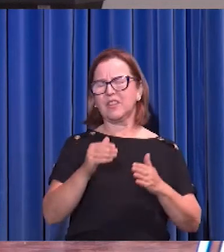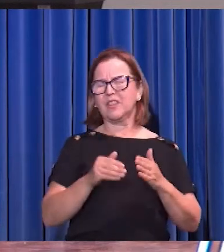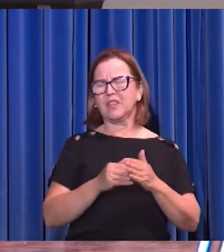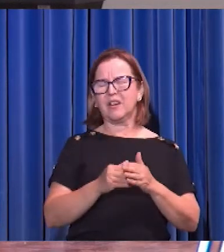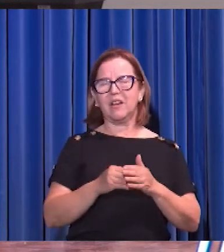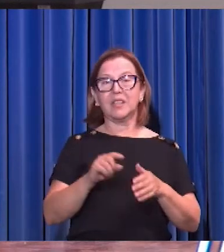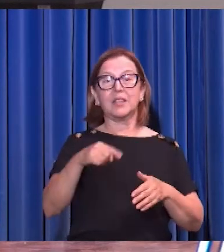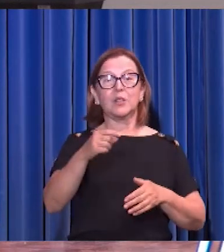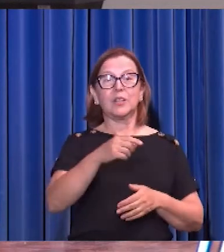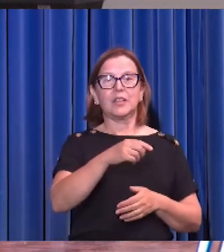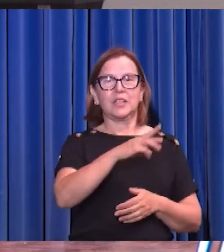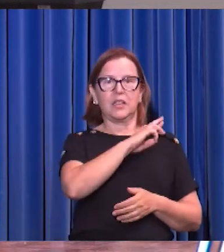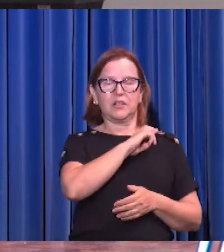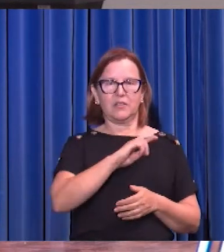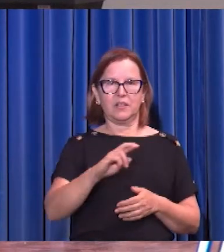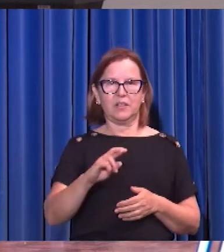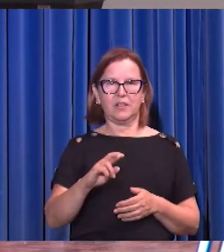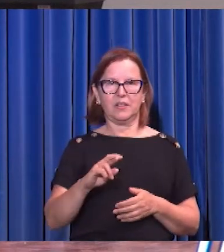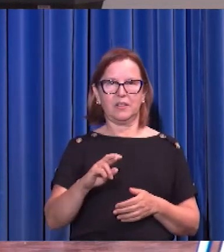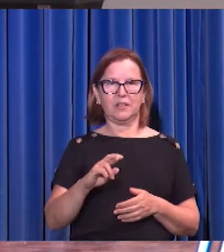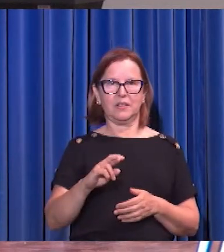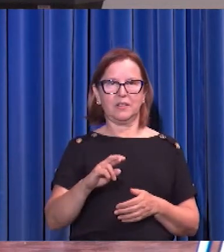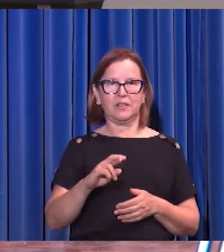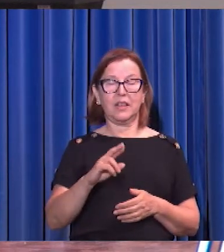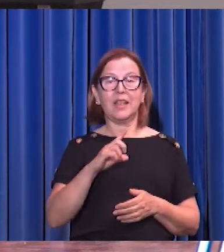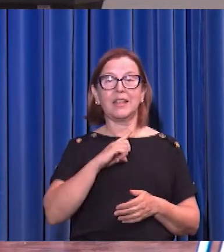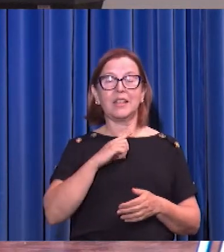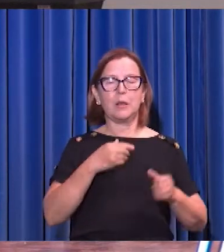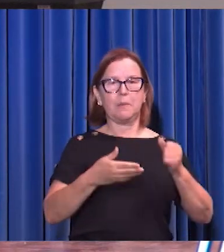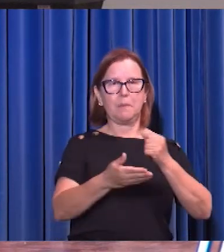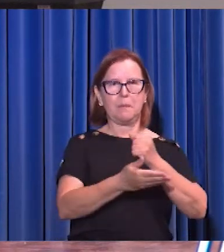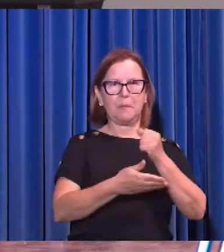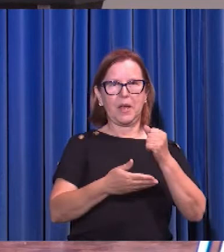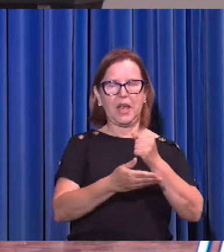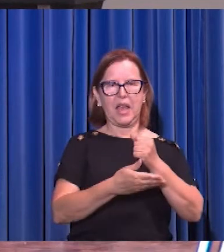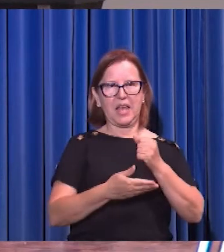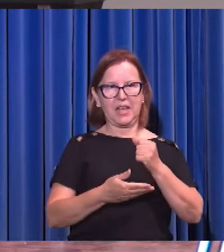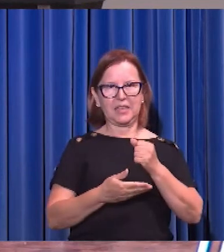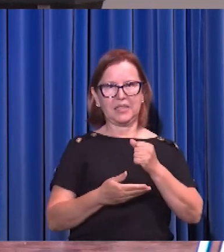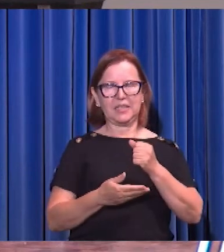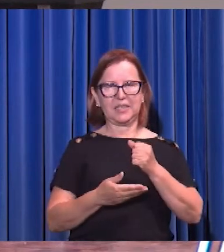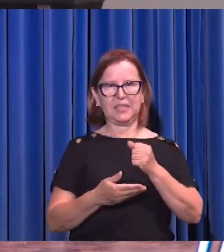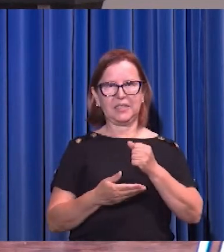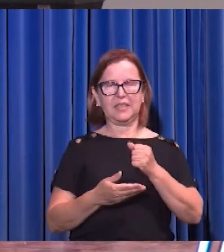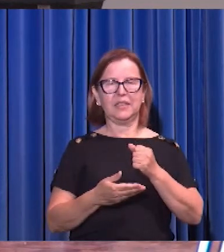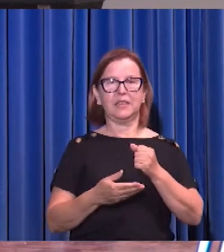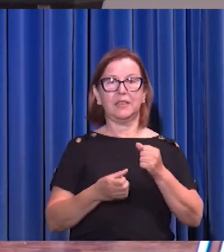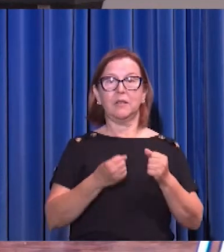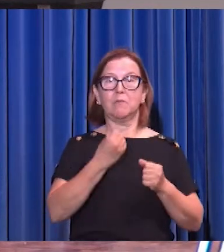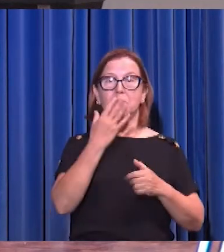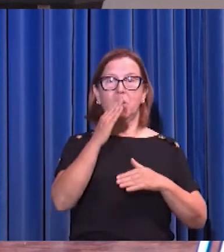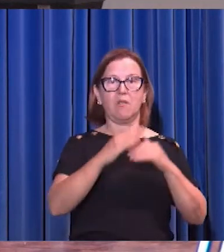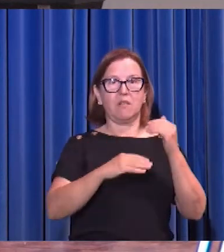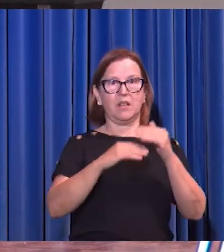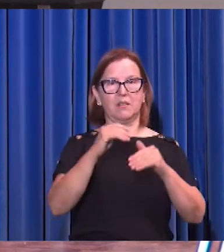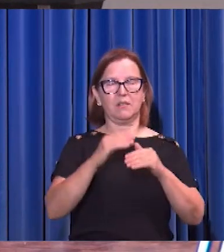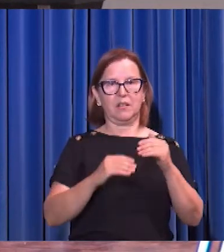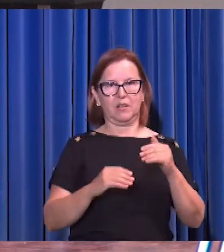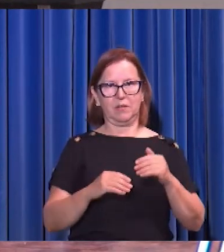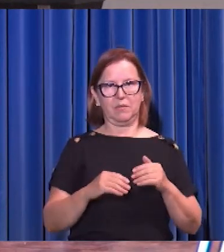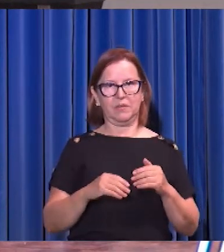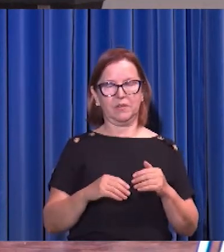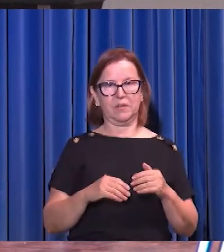religiões ou sistemas têm em sua base algum sistema de boas obras, pelo qual